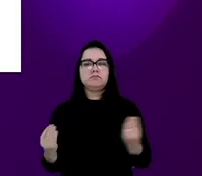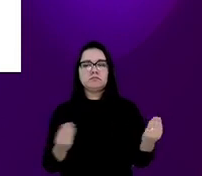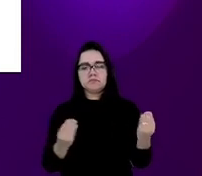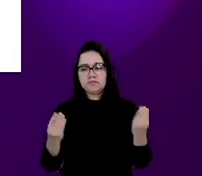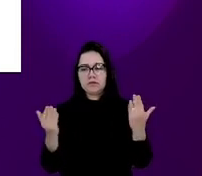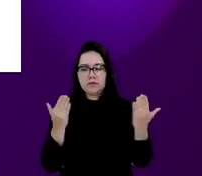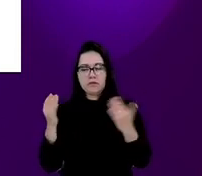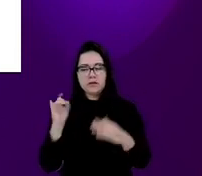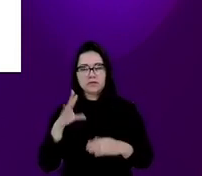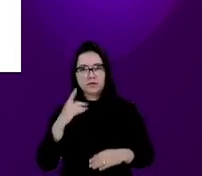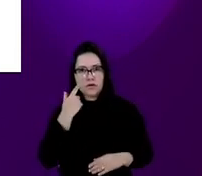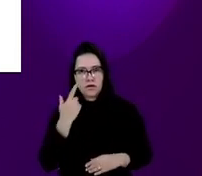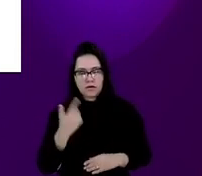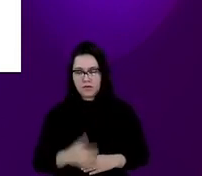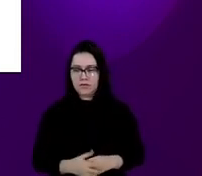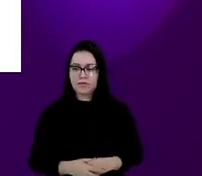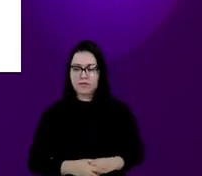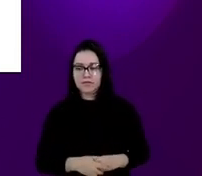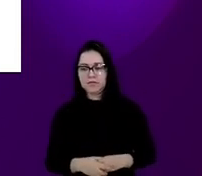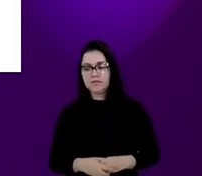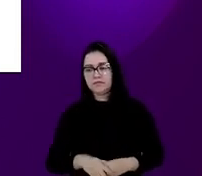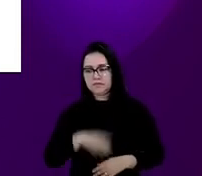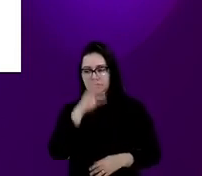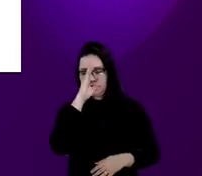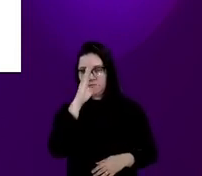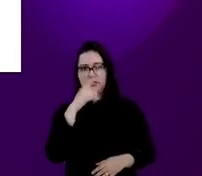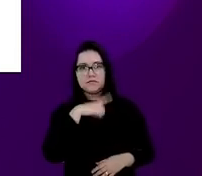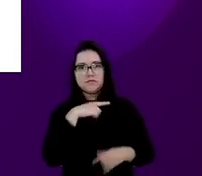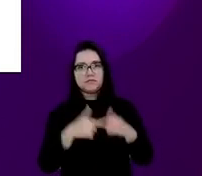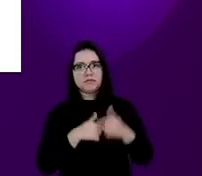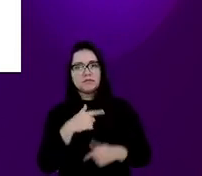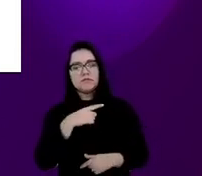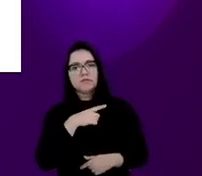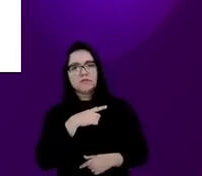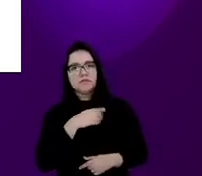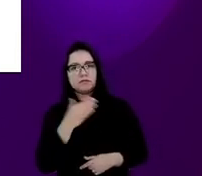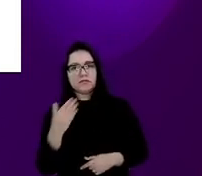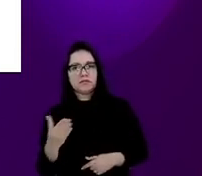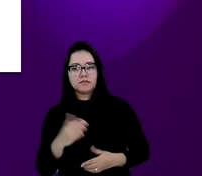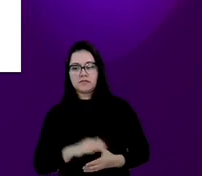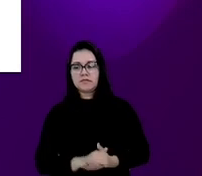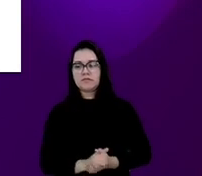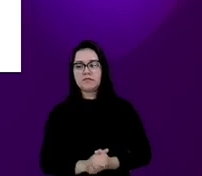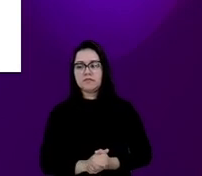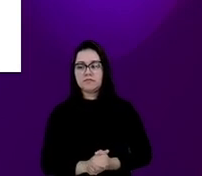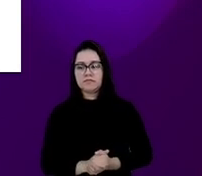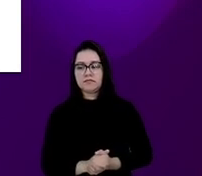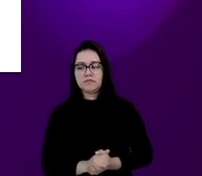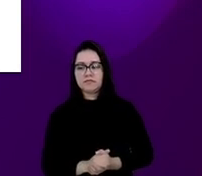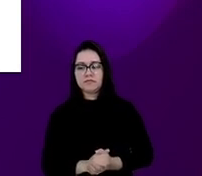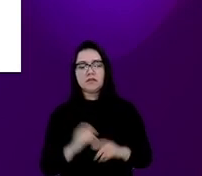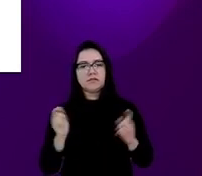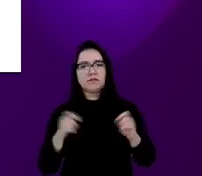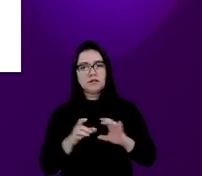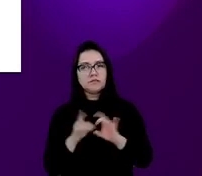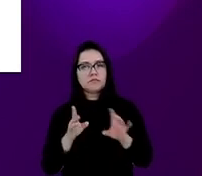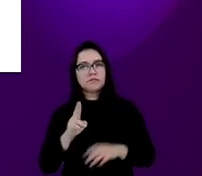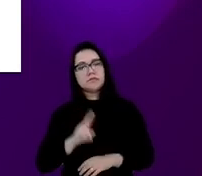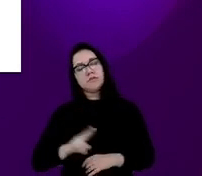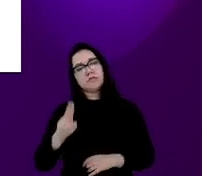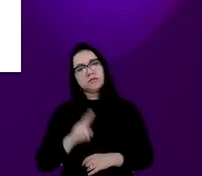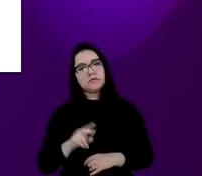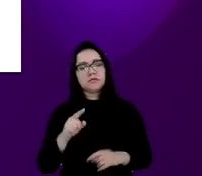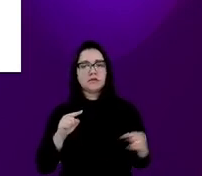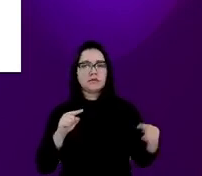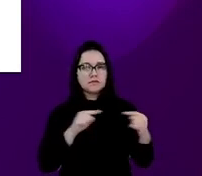mais ampla, mas o GOG foi o principal trabalho que comparou a laparoscopia com a laparotomia e permitiu a utilização em